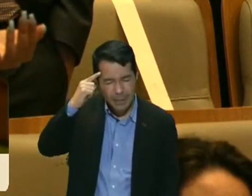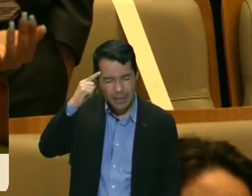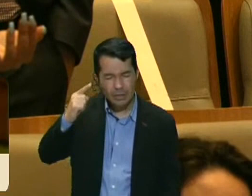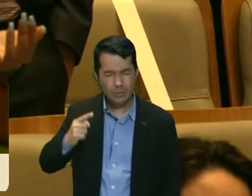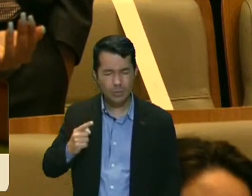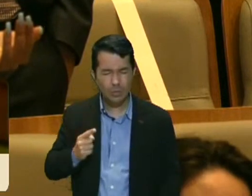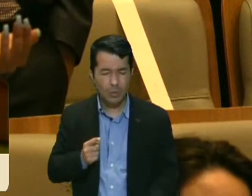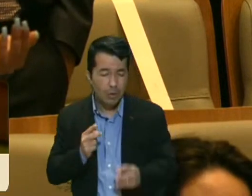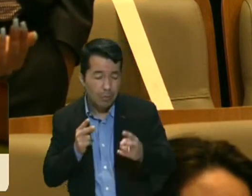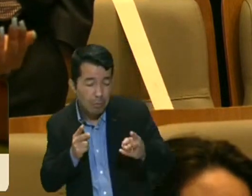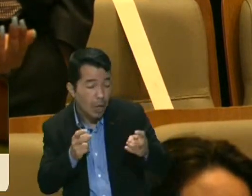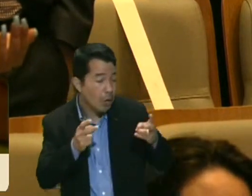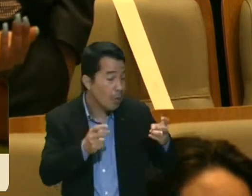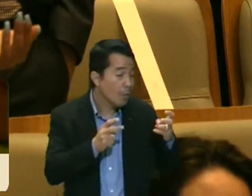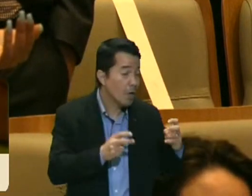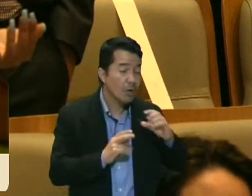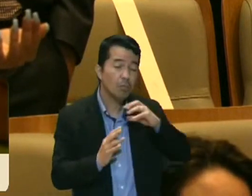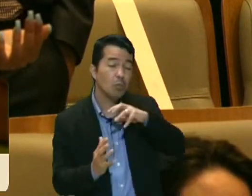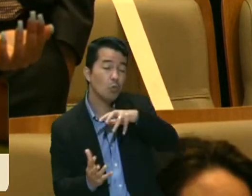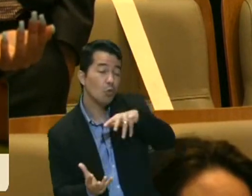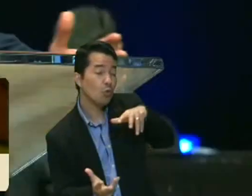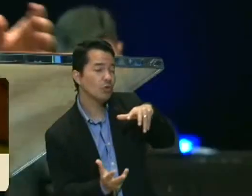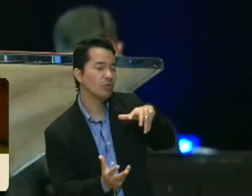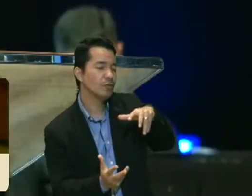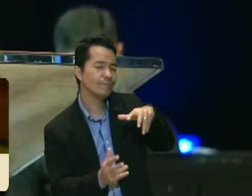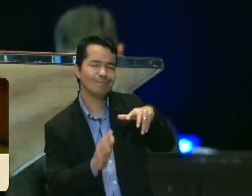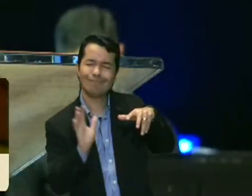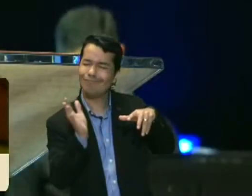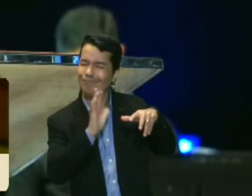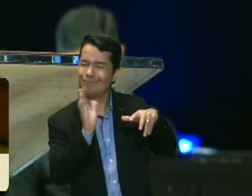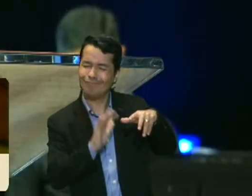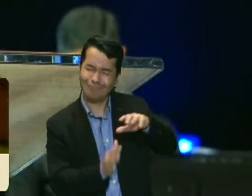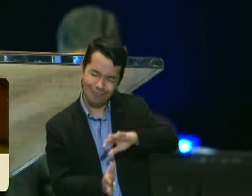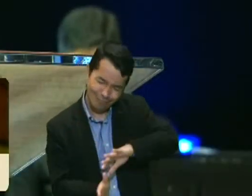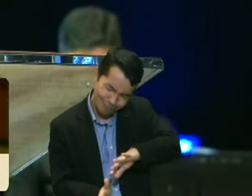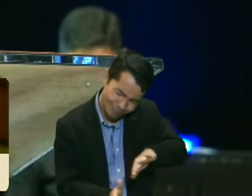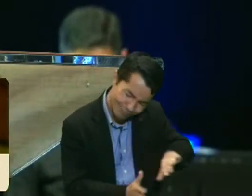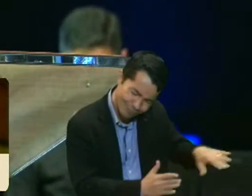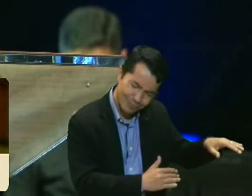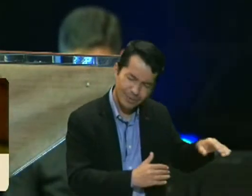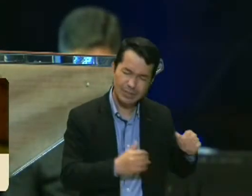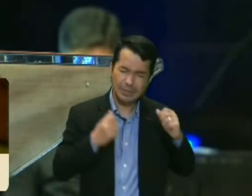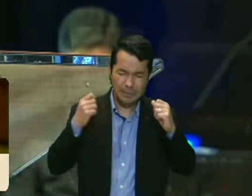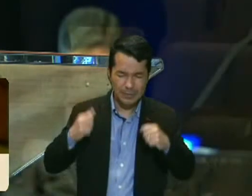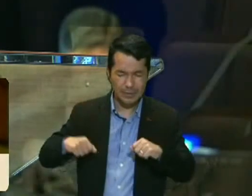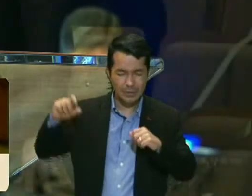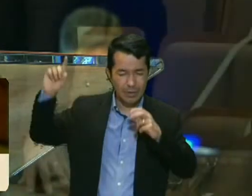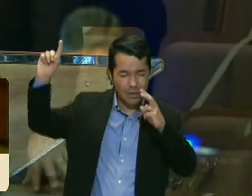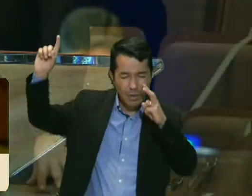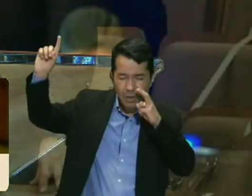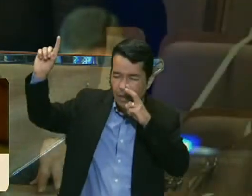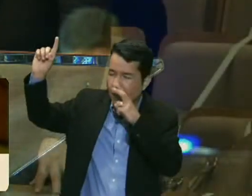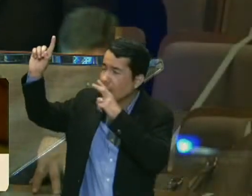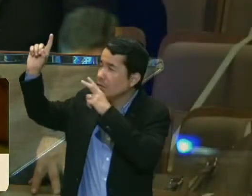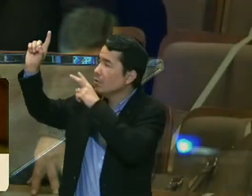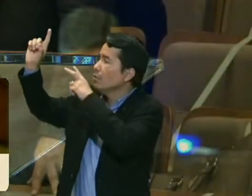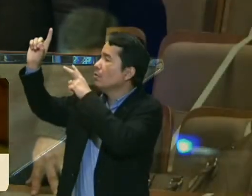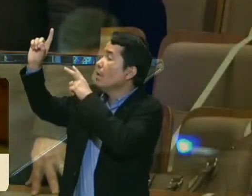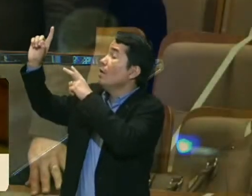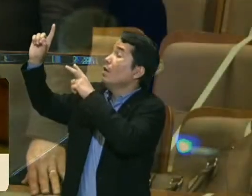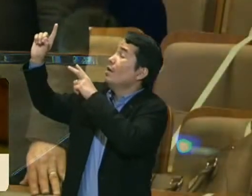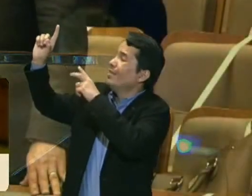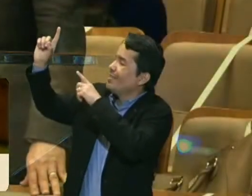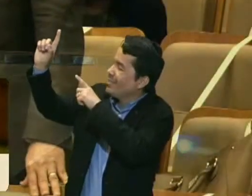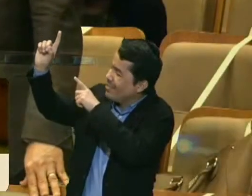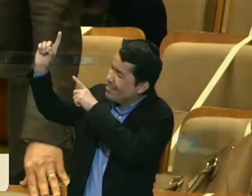propenso e direcionado àquilo que eu consigo ver. E às vezes é tão difícil acreditar pela